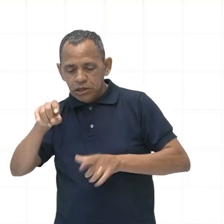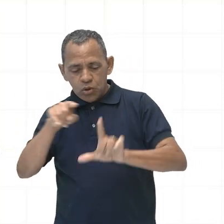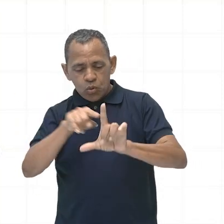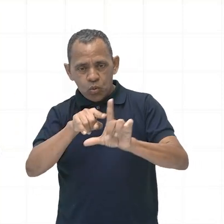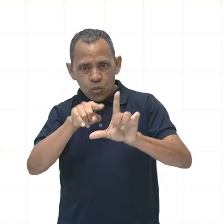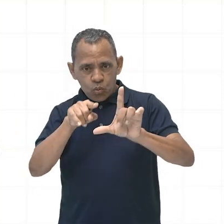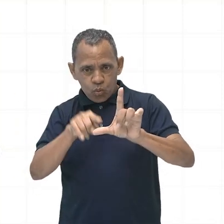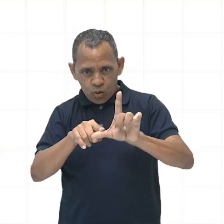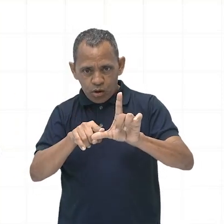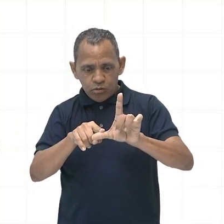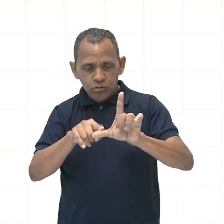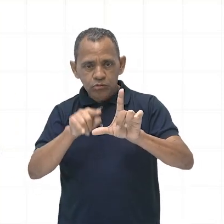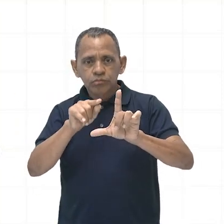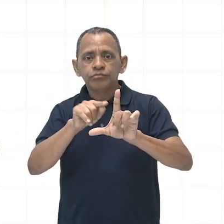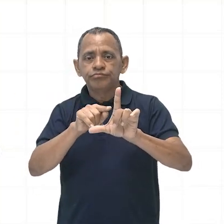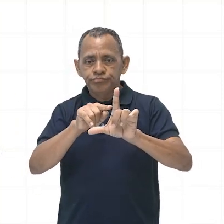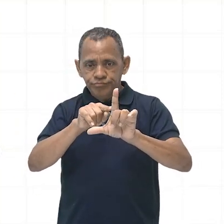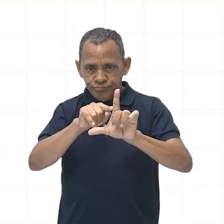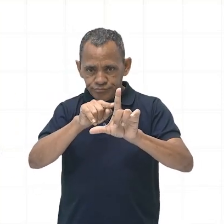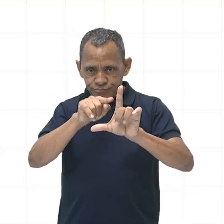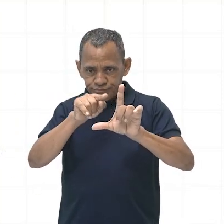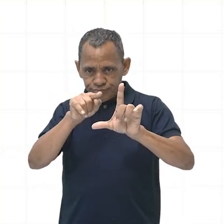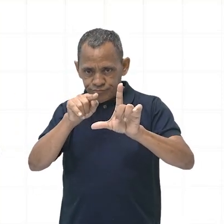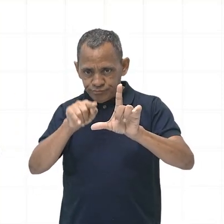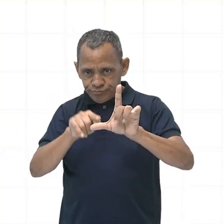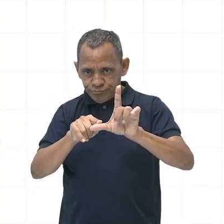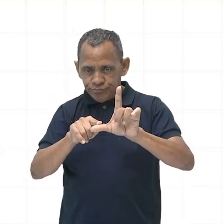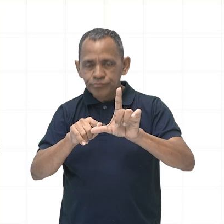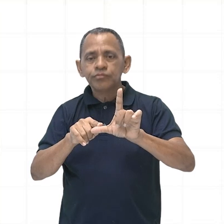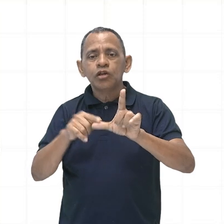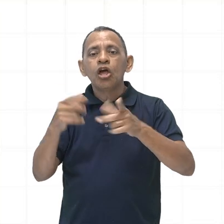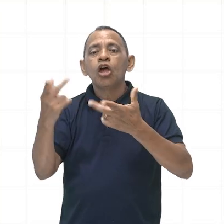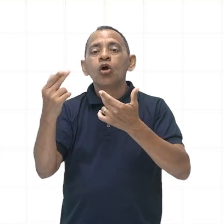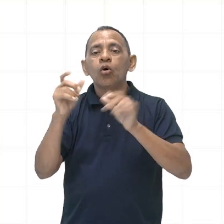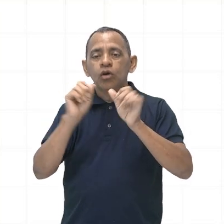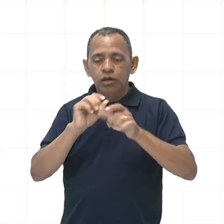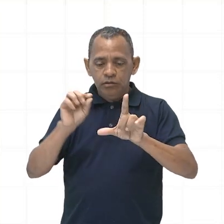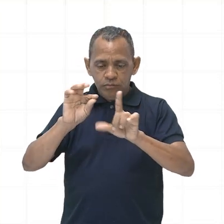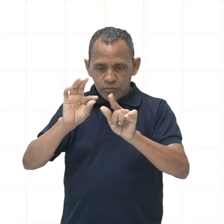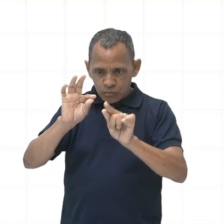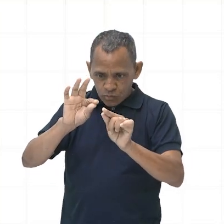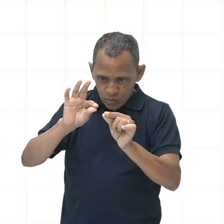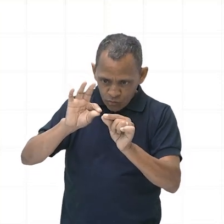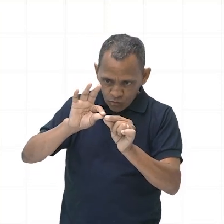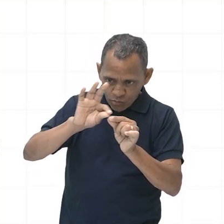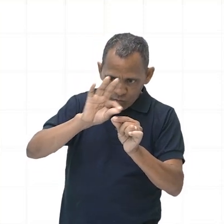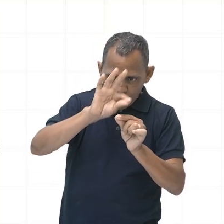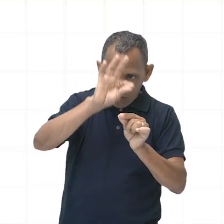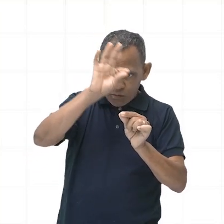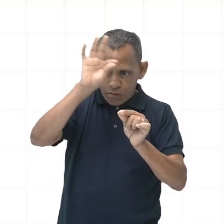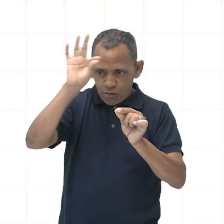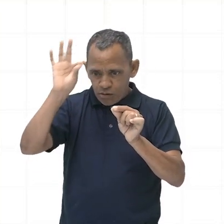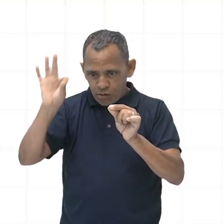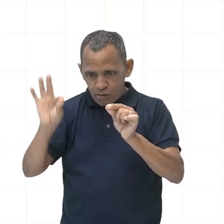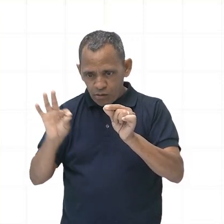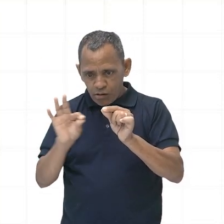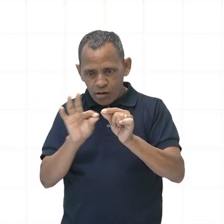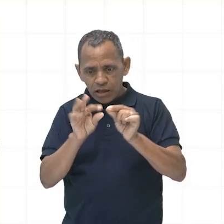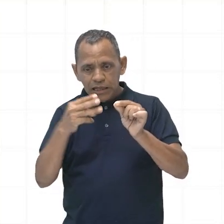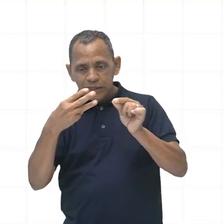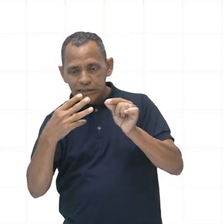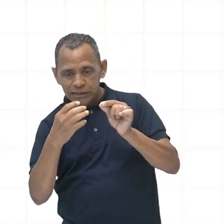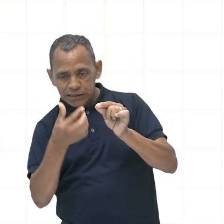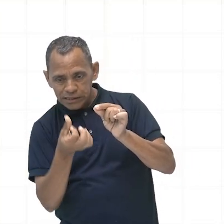meia volta, nós dizemos que ele é igual a 360. Meia volta não, uma volta completa. Quando dá